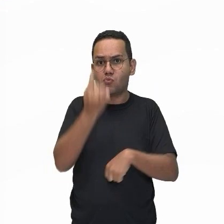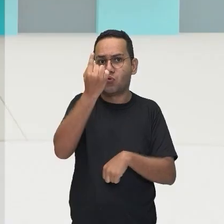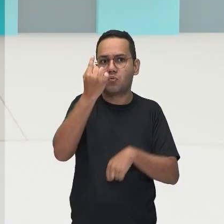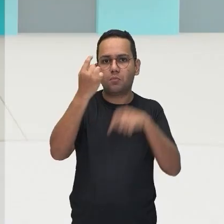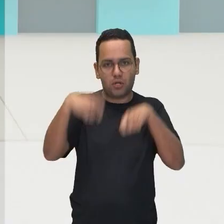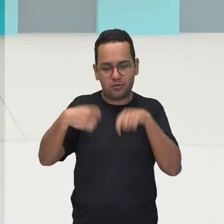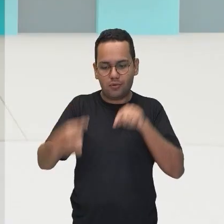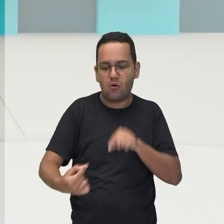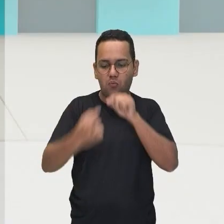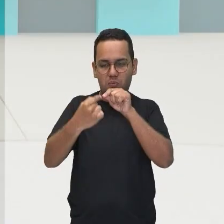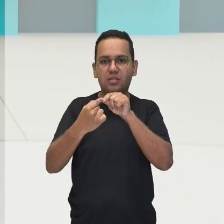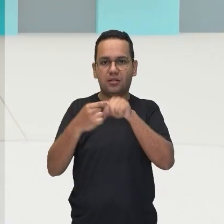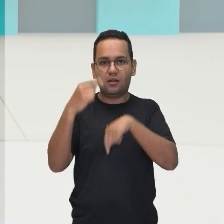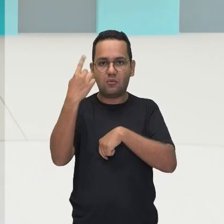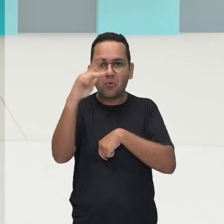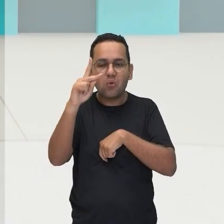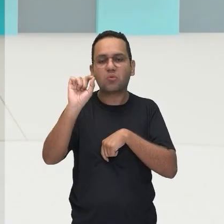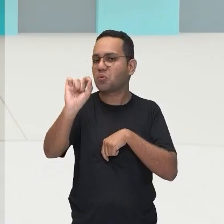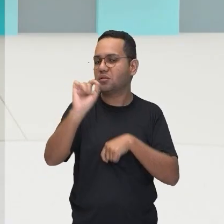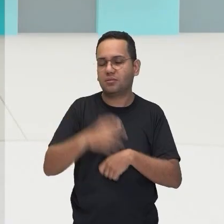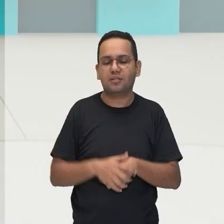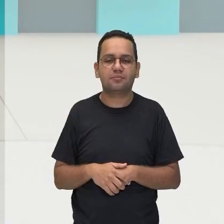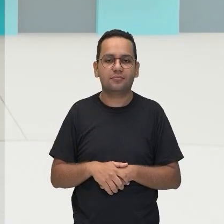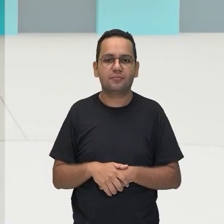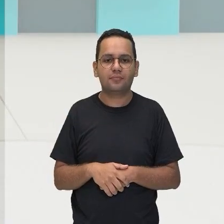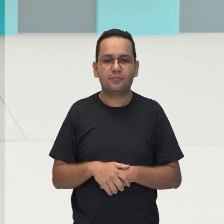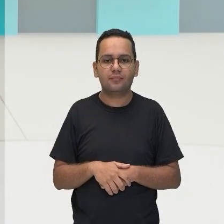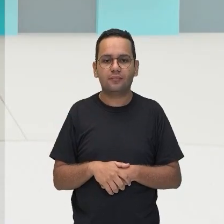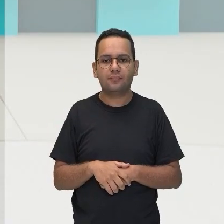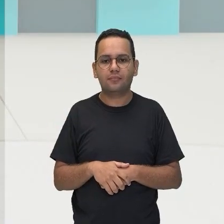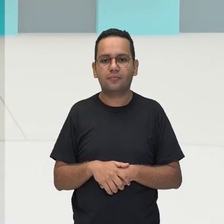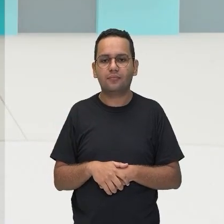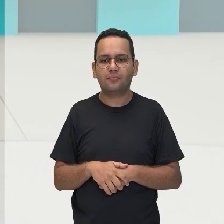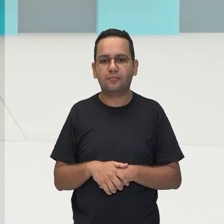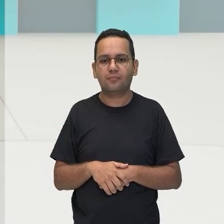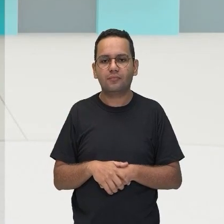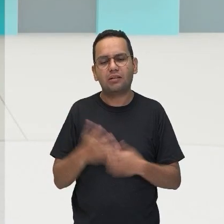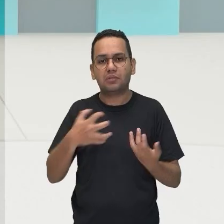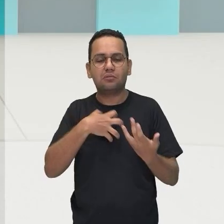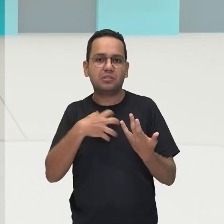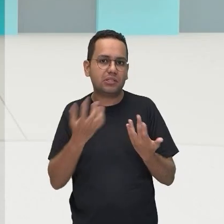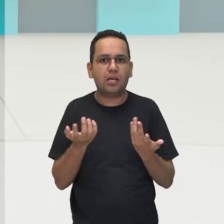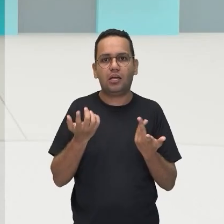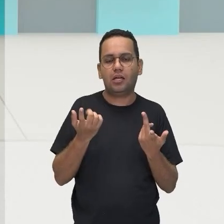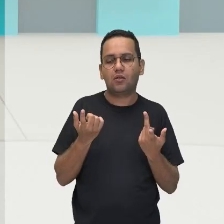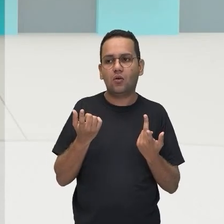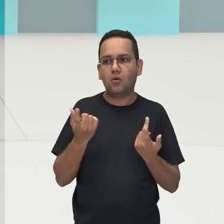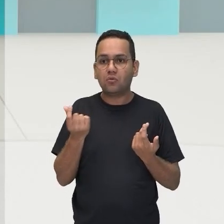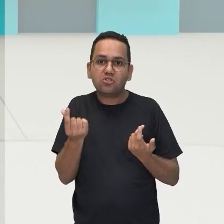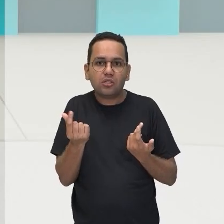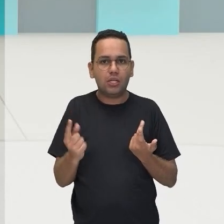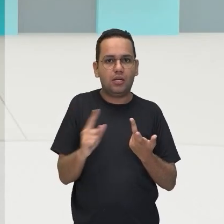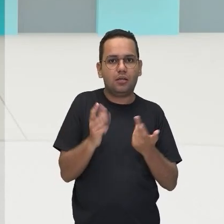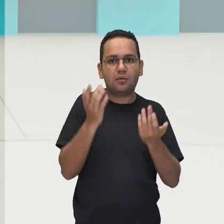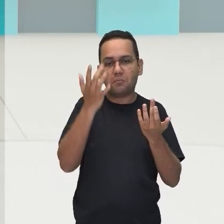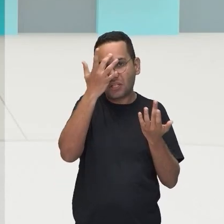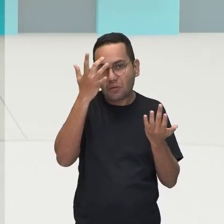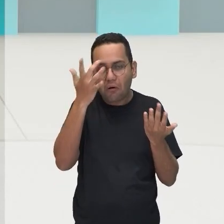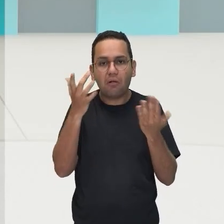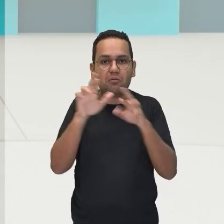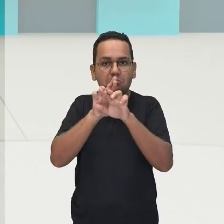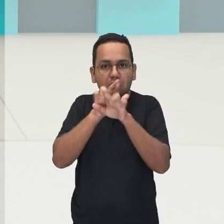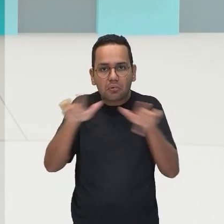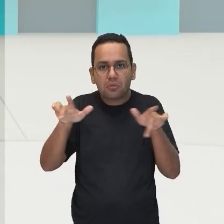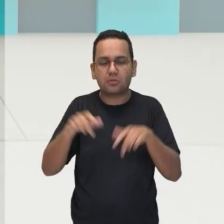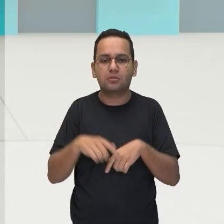sua realidade, à sua necessidade, à sua condição física, financeira, psicológica. Então, sempre